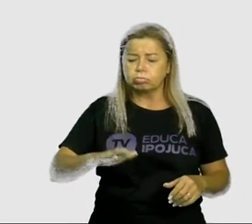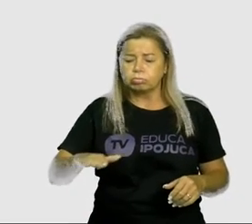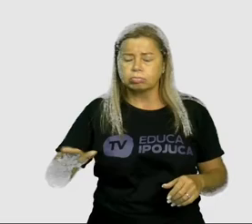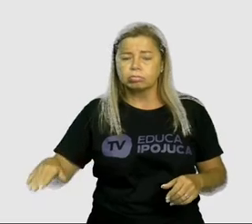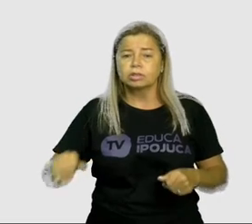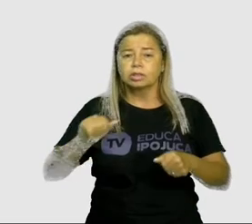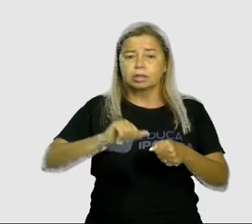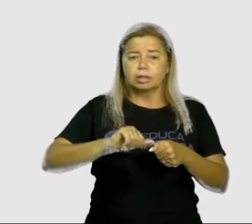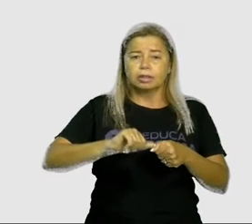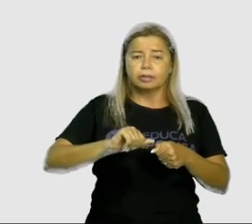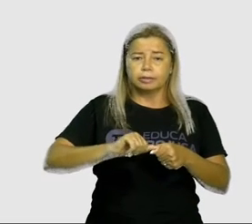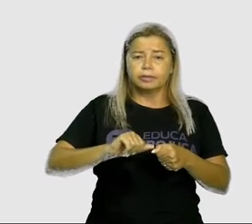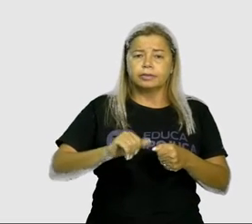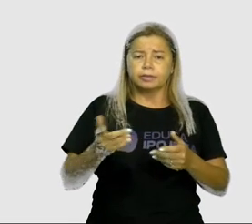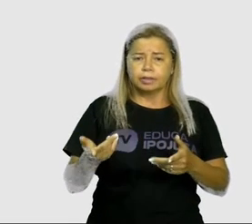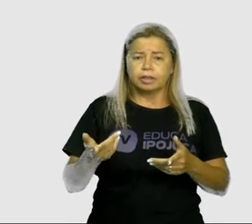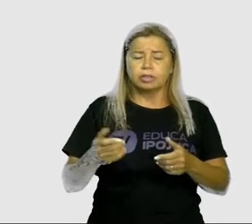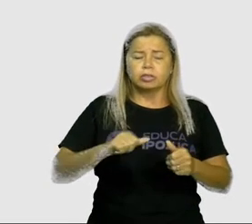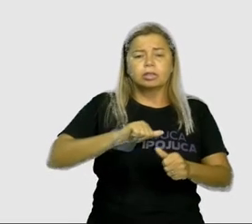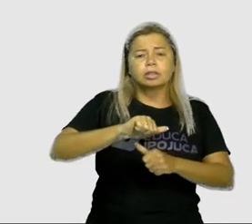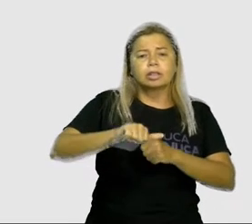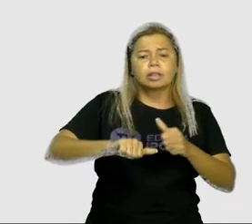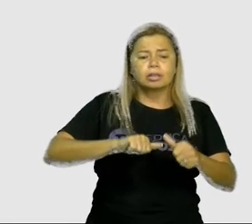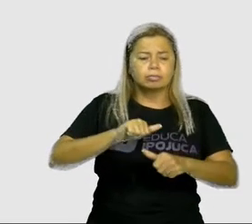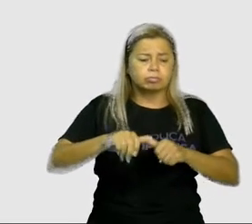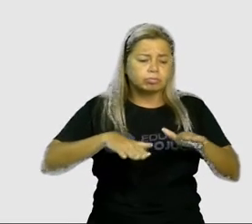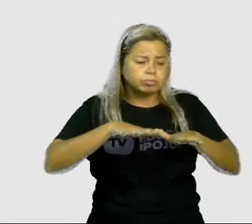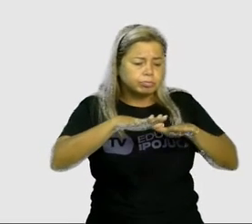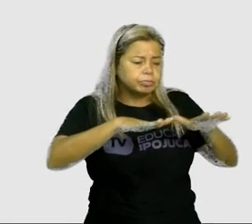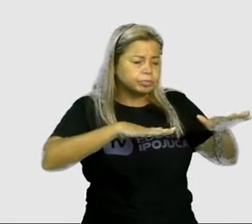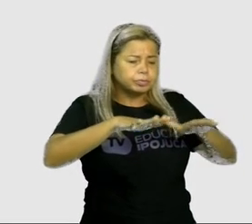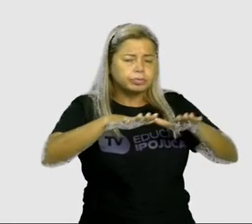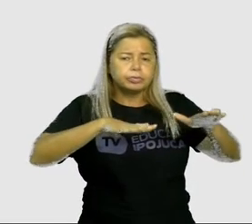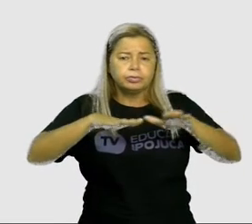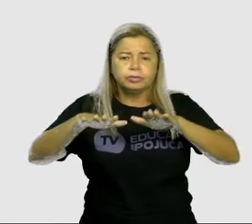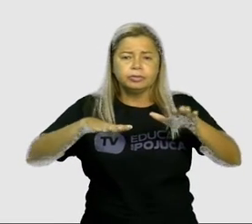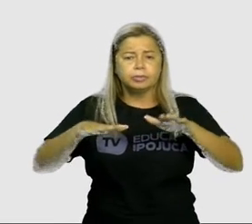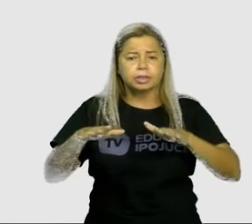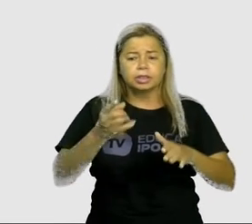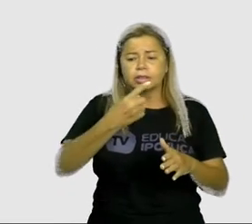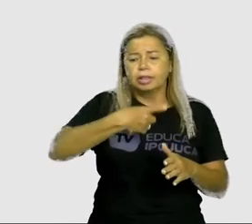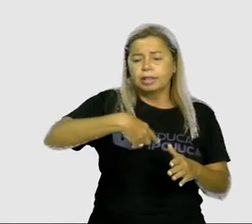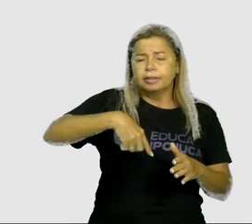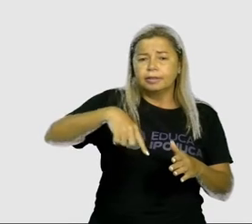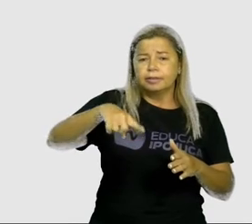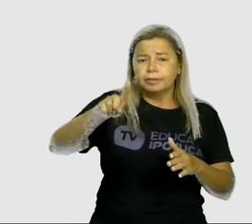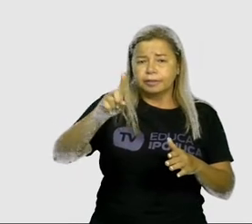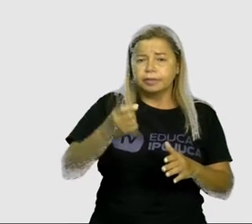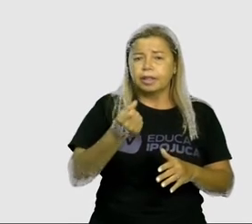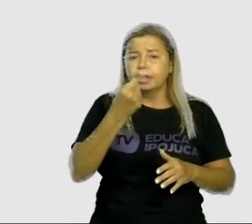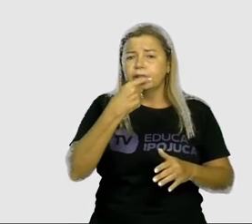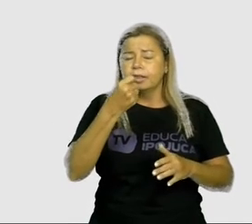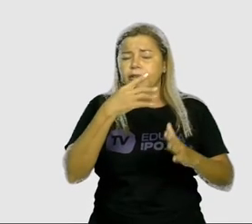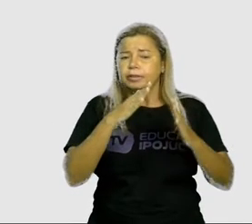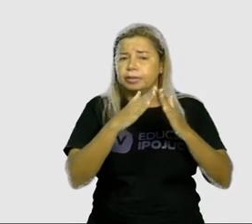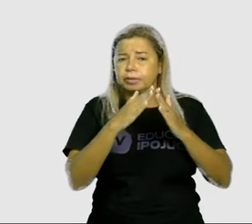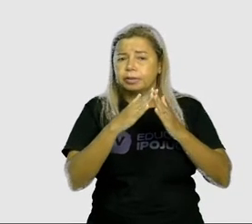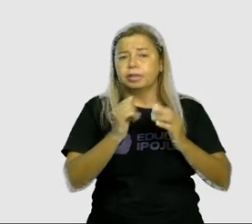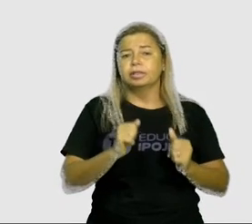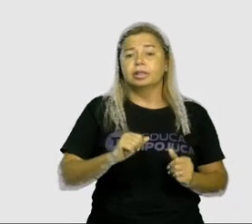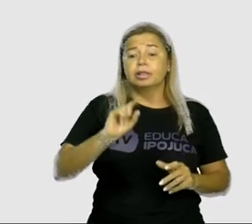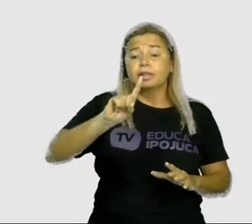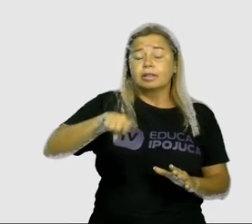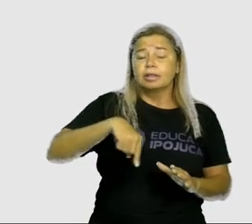pai se deslocando passando em frente a farmácia em seguida a